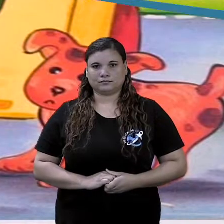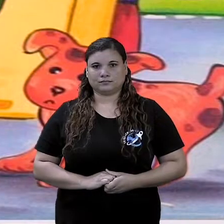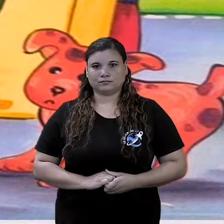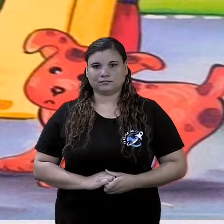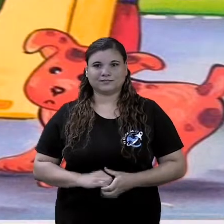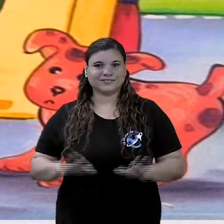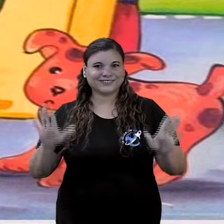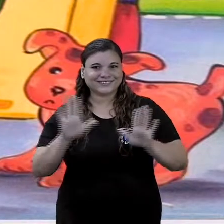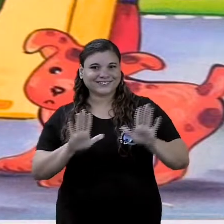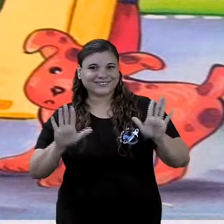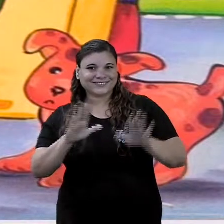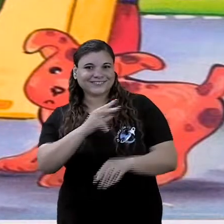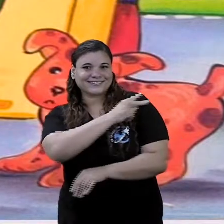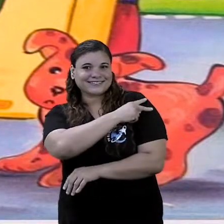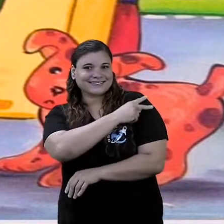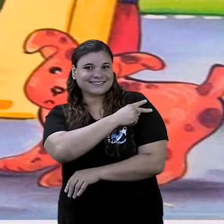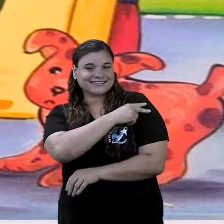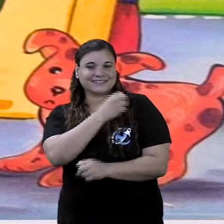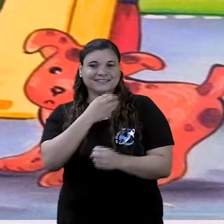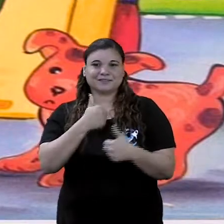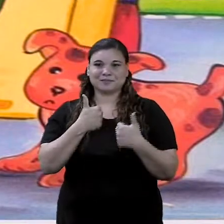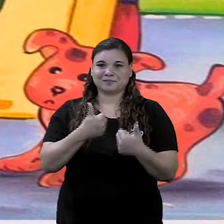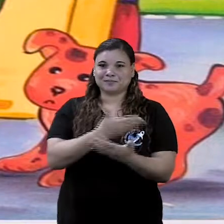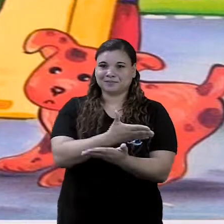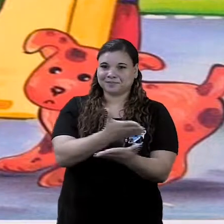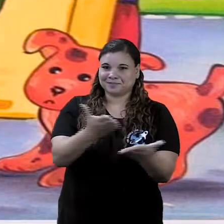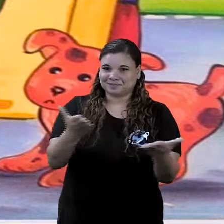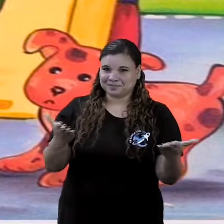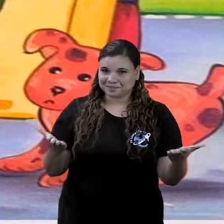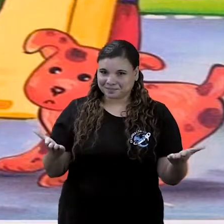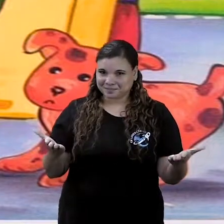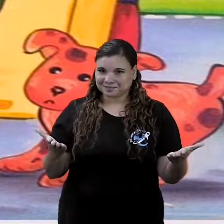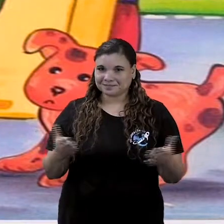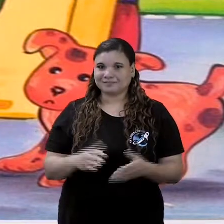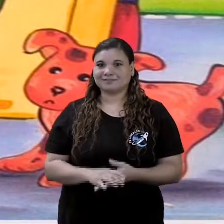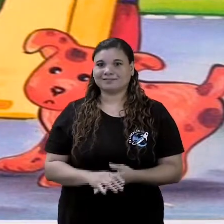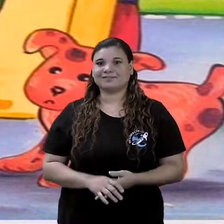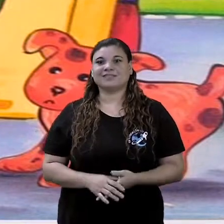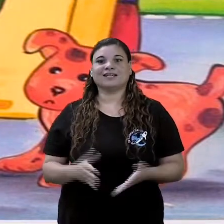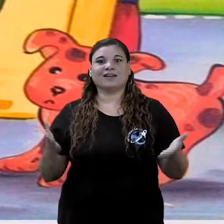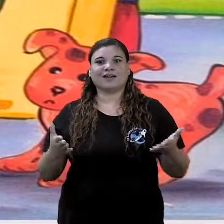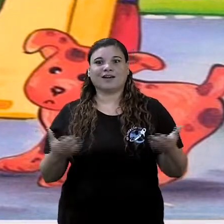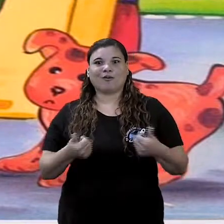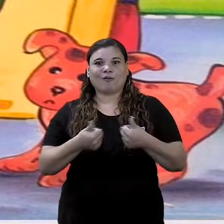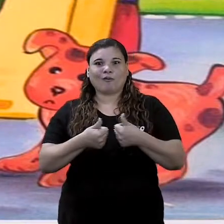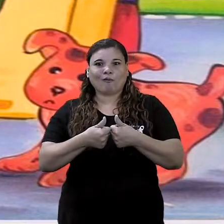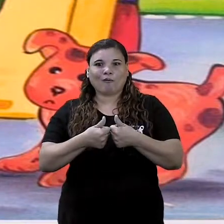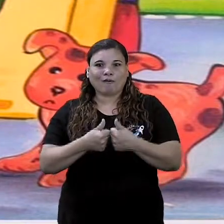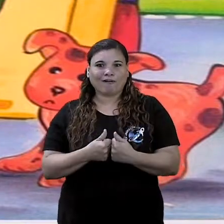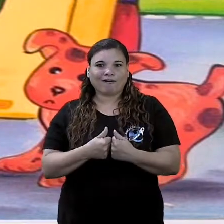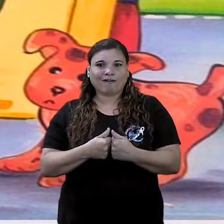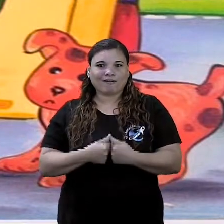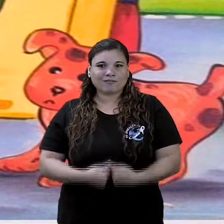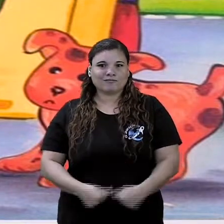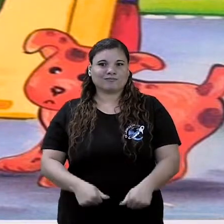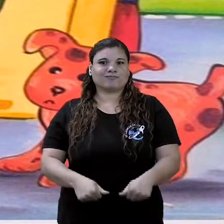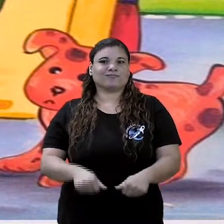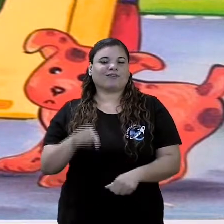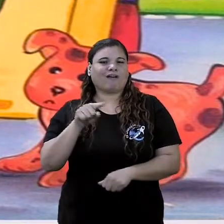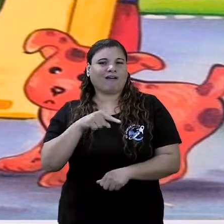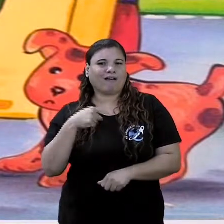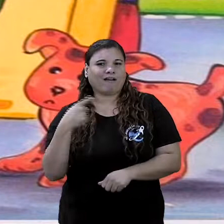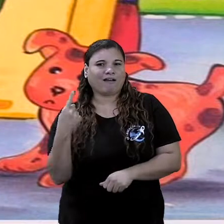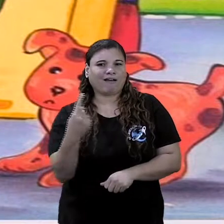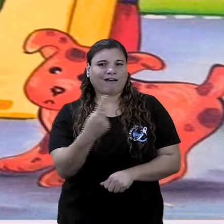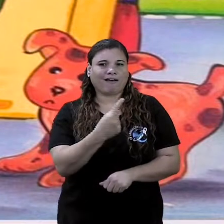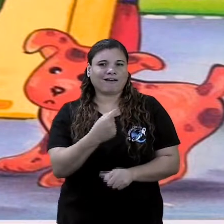Olá, segundo ano, tudo bem com vocês? Estamos aqui mais uma vez juntos para a nossa aula do